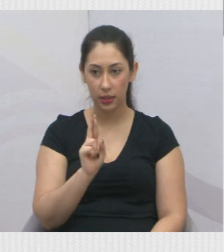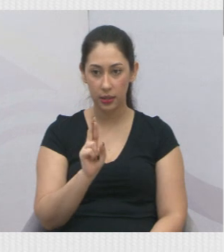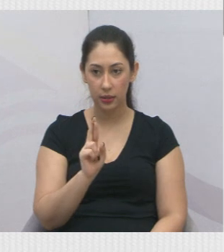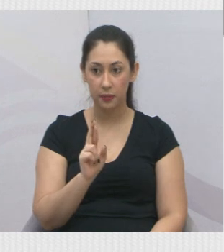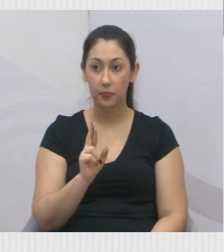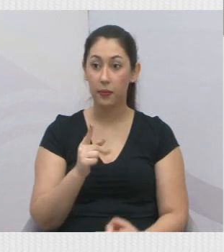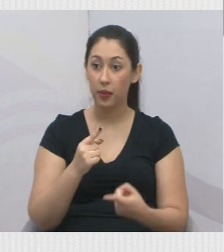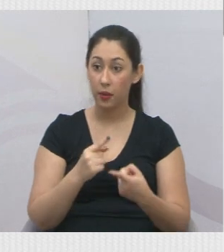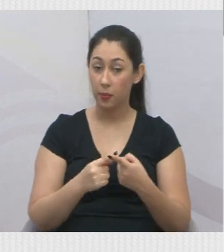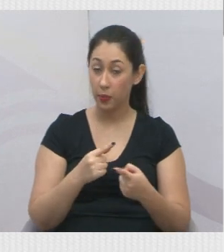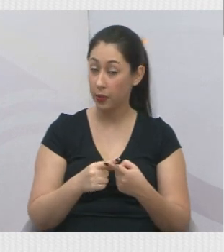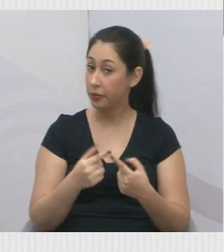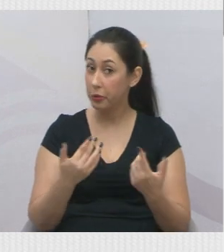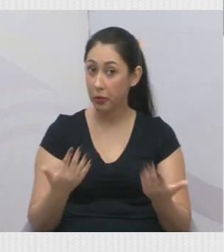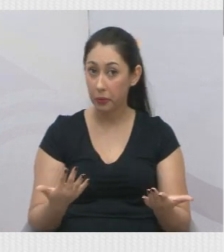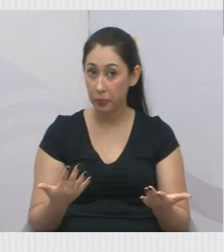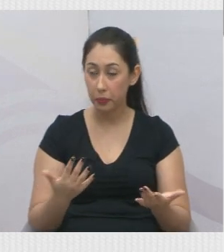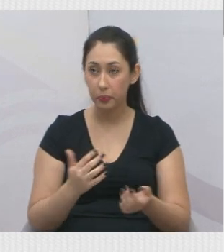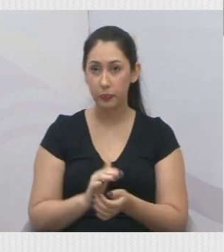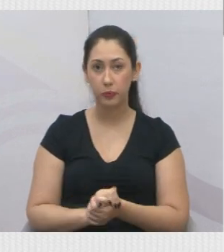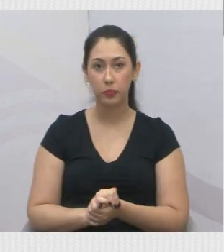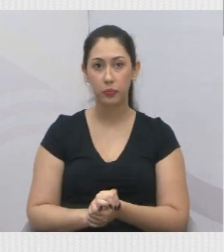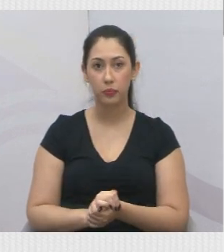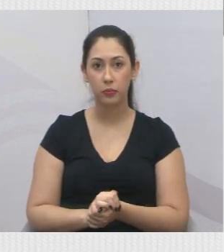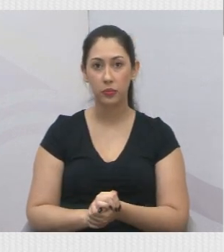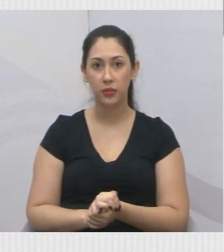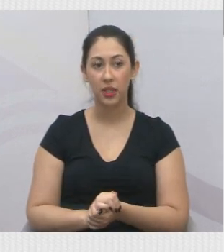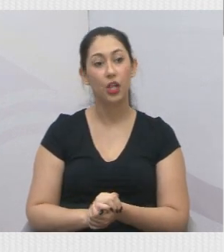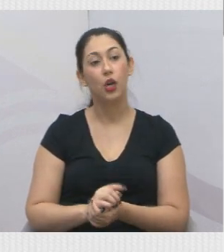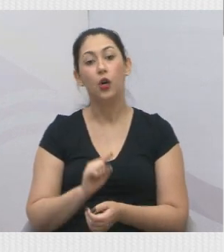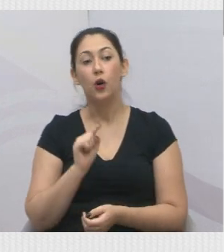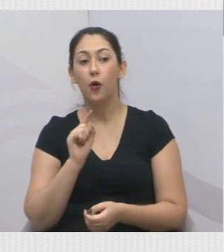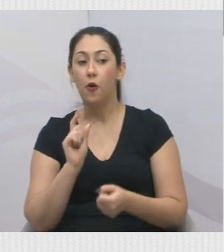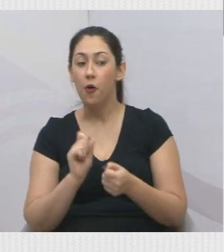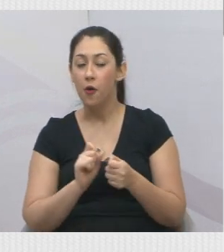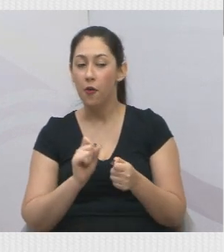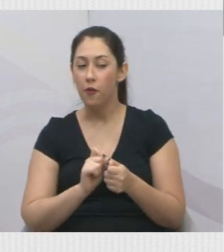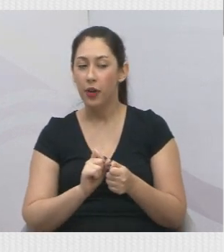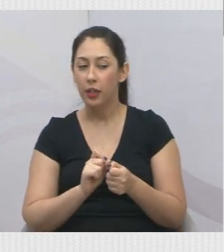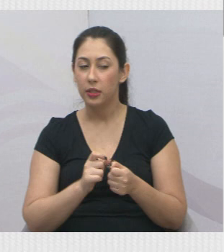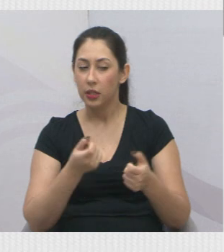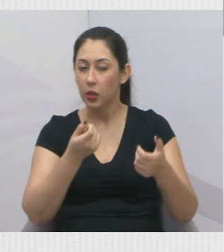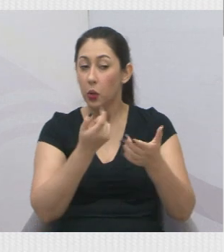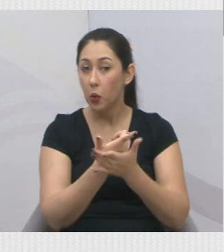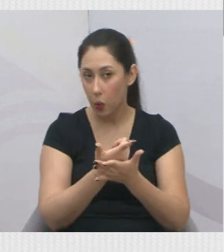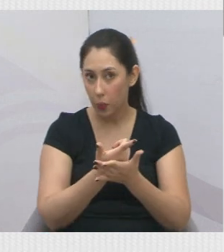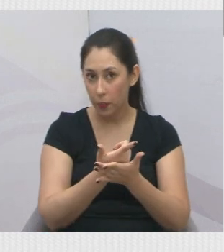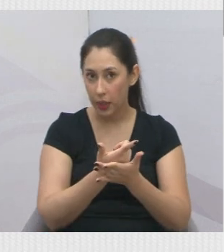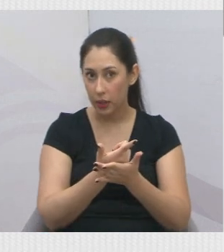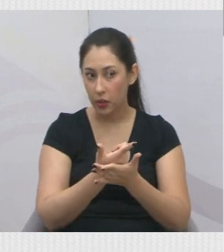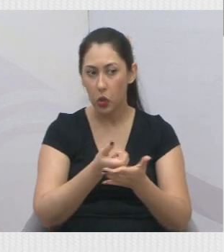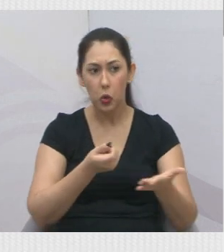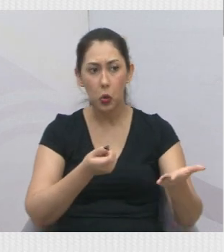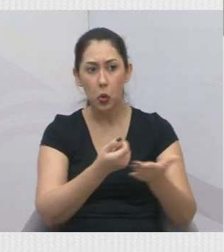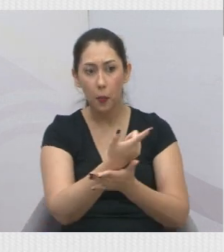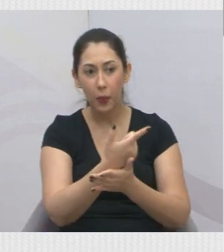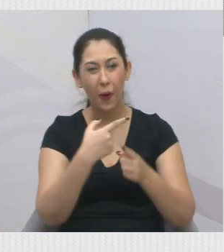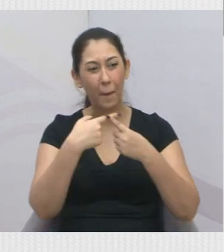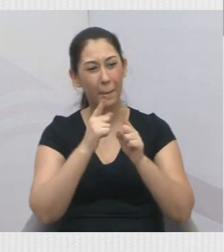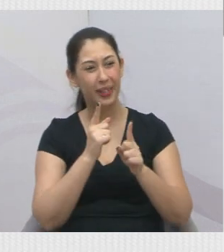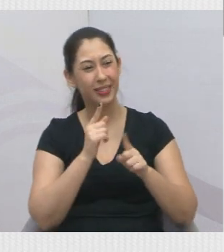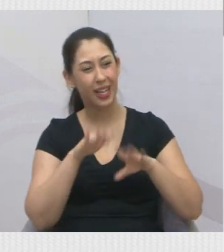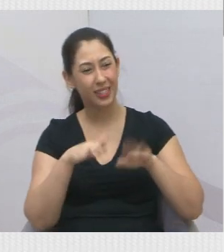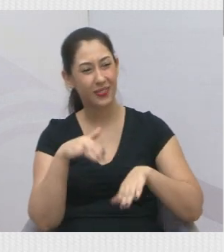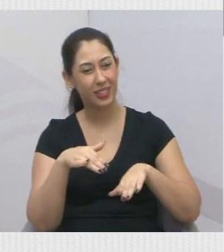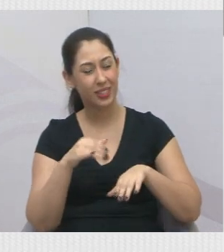R$ 11.137.812. O porquê do cancelamento? Você traz o empenho, mas a obra, por alguma questão, ela não ocorre, ou o